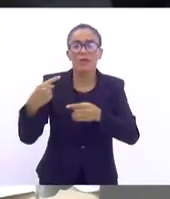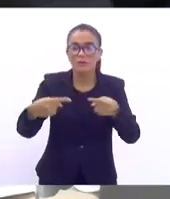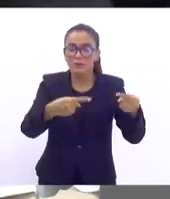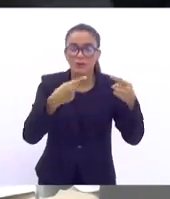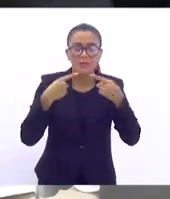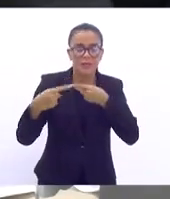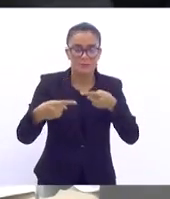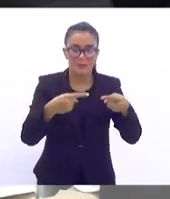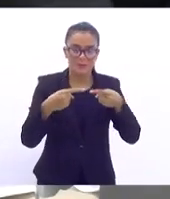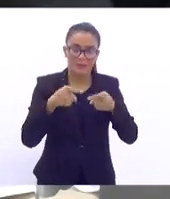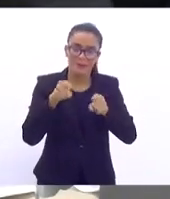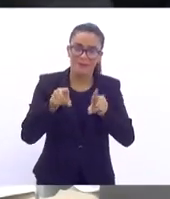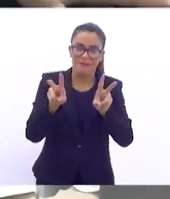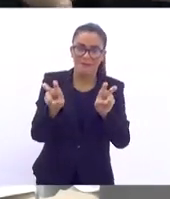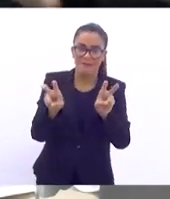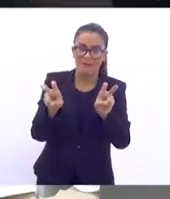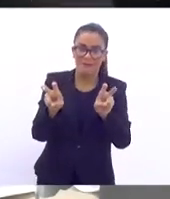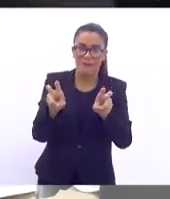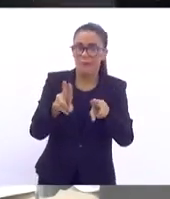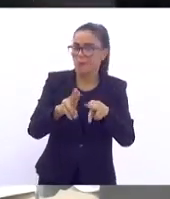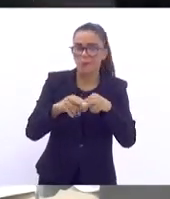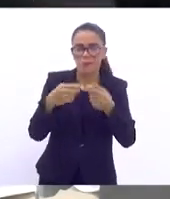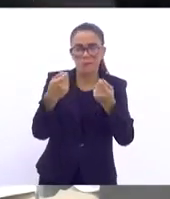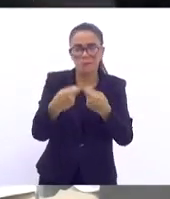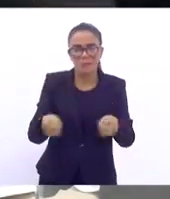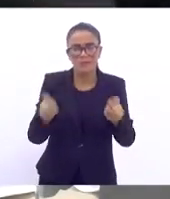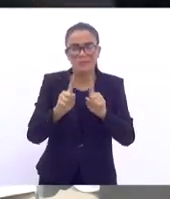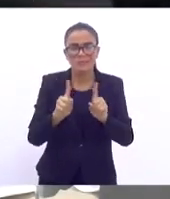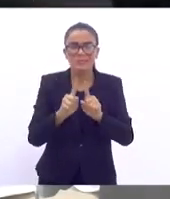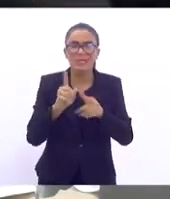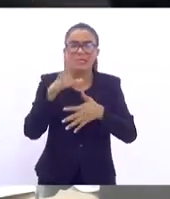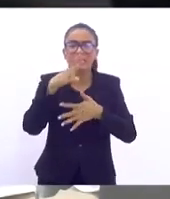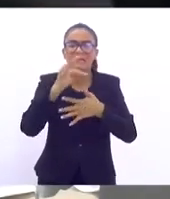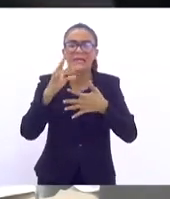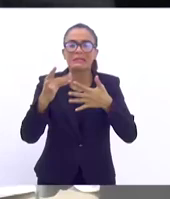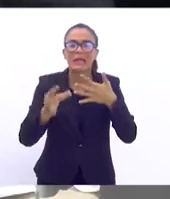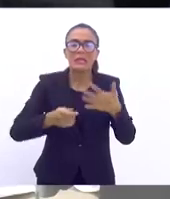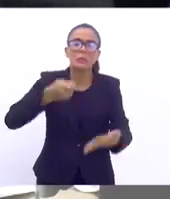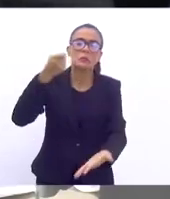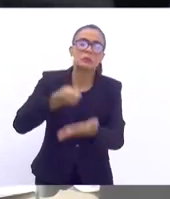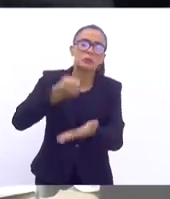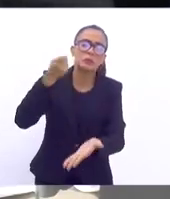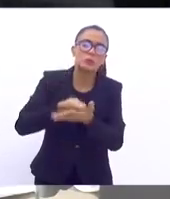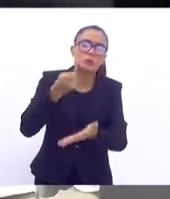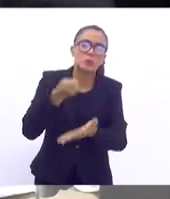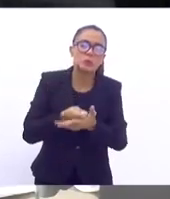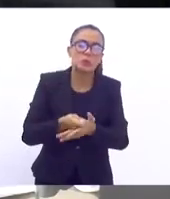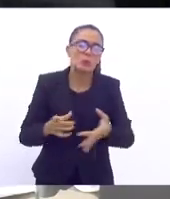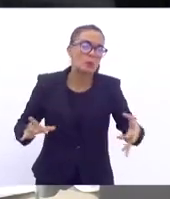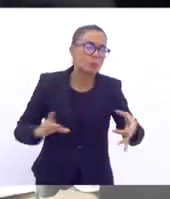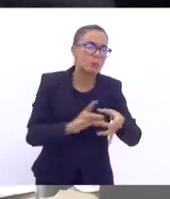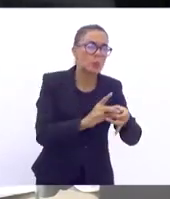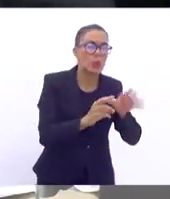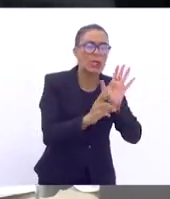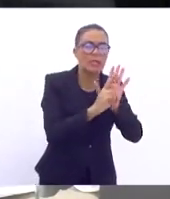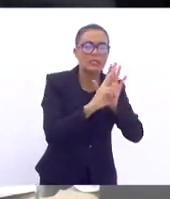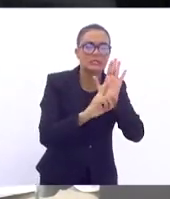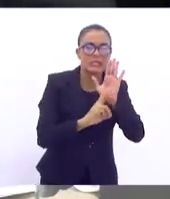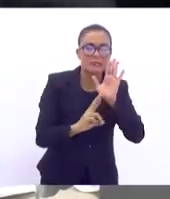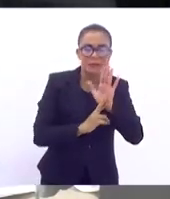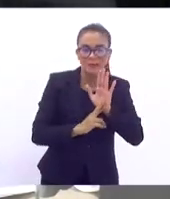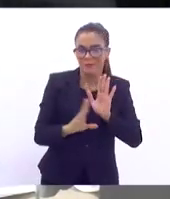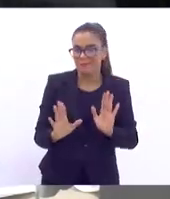essa que é a questão por isso que não tem que ter detalhes Muito rígidos e não tem que estar amarrado em Regimento ou qualquer outra questão